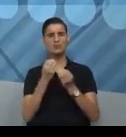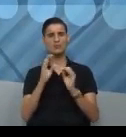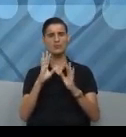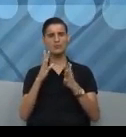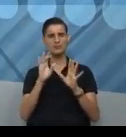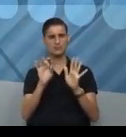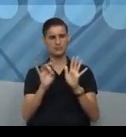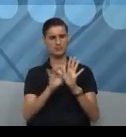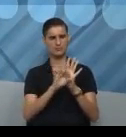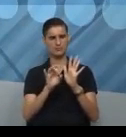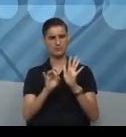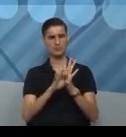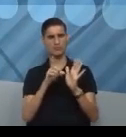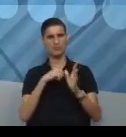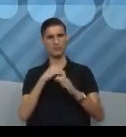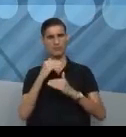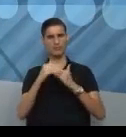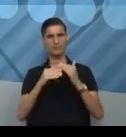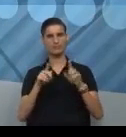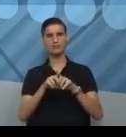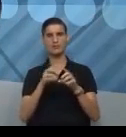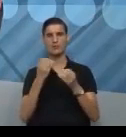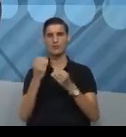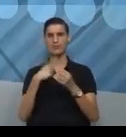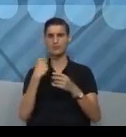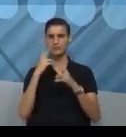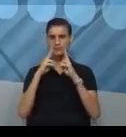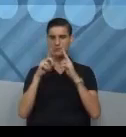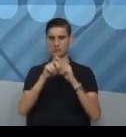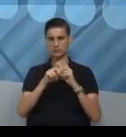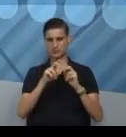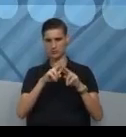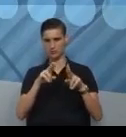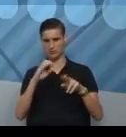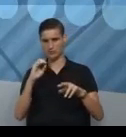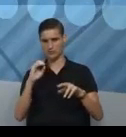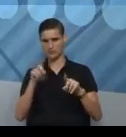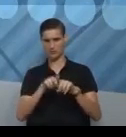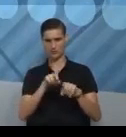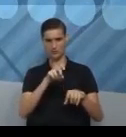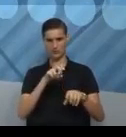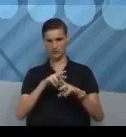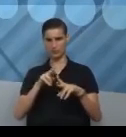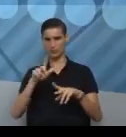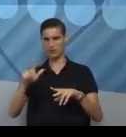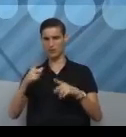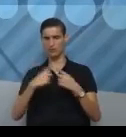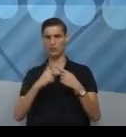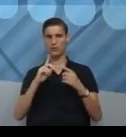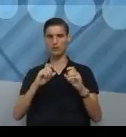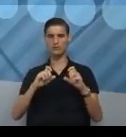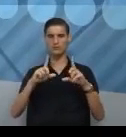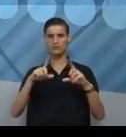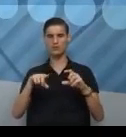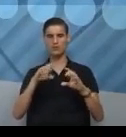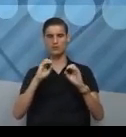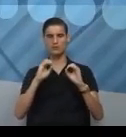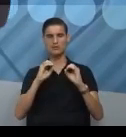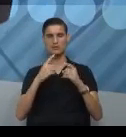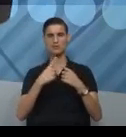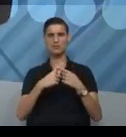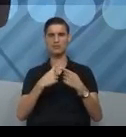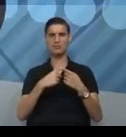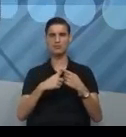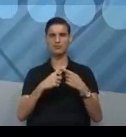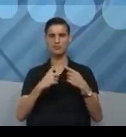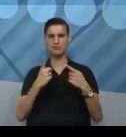as extremidades se comportam, por que quando a gente considera o x igual a 0 e o x igual a L, que são as extremidades dessa corda,